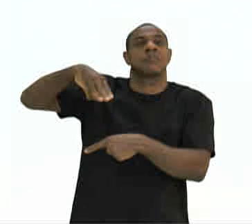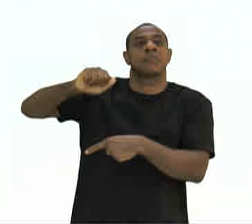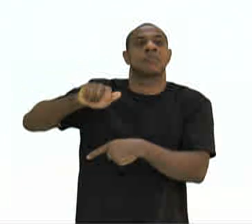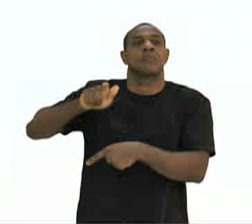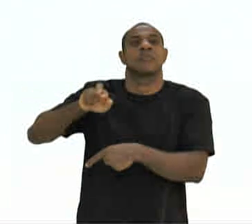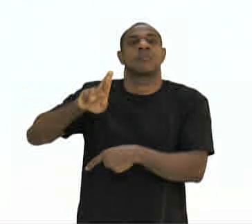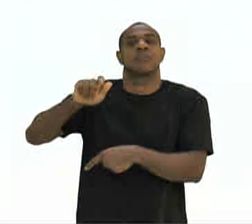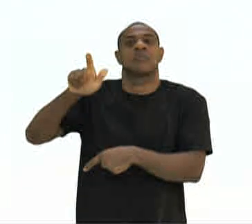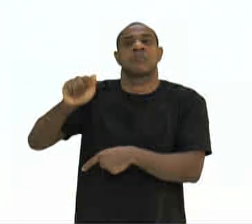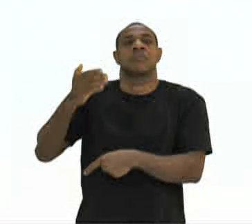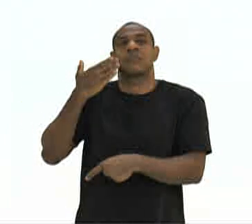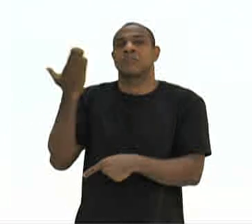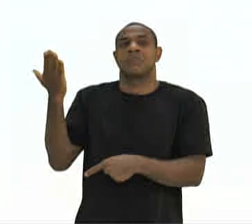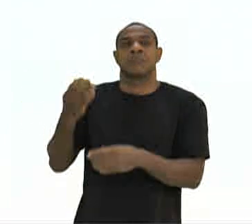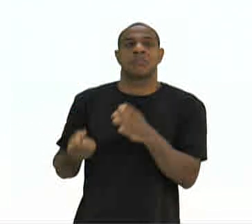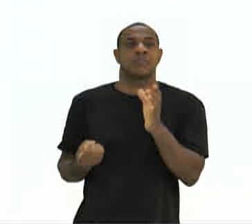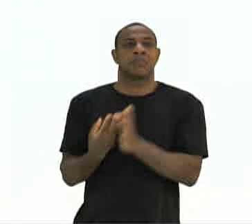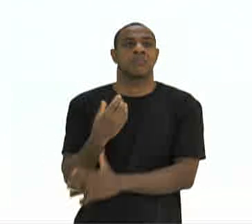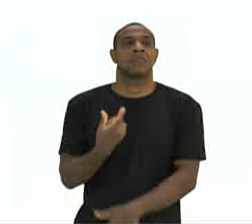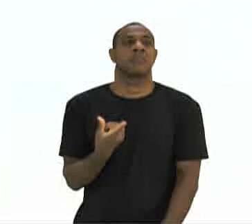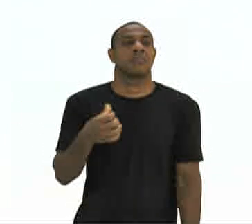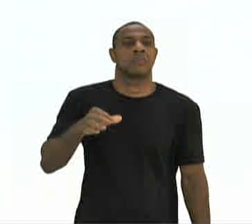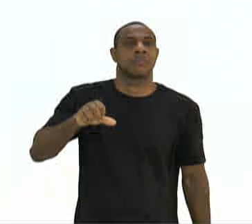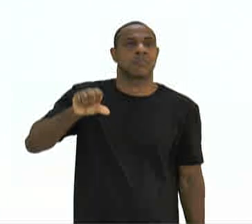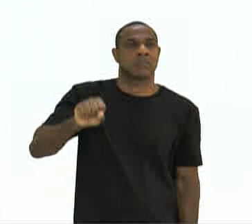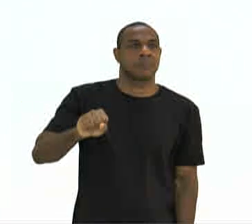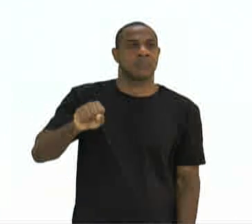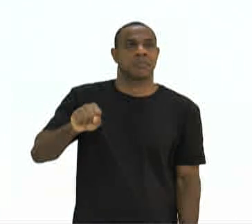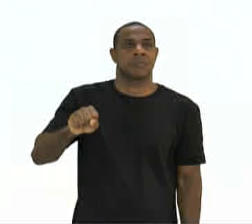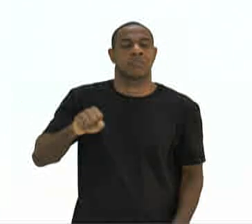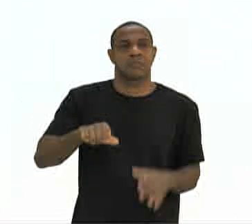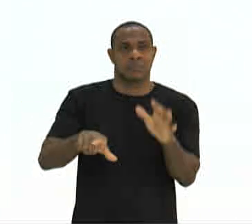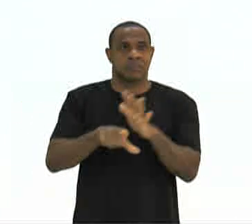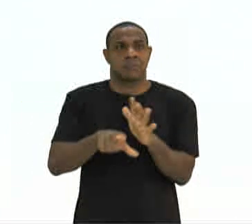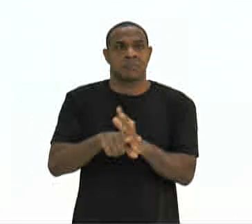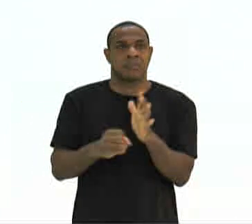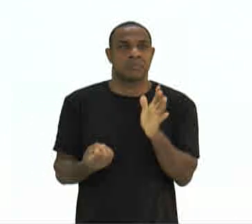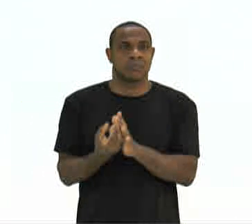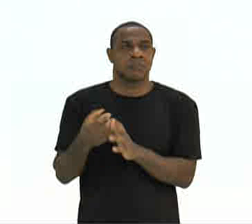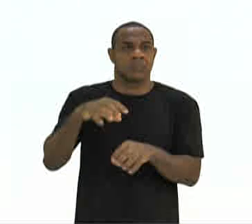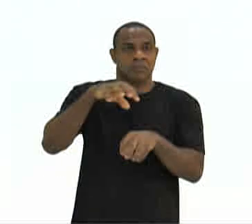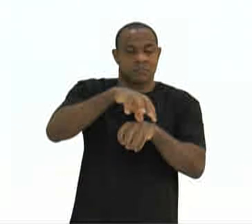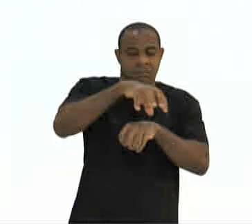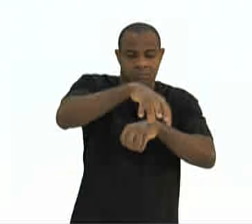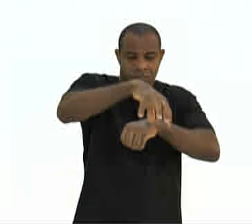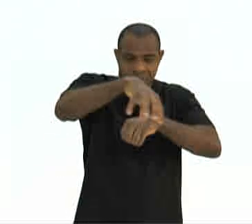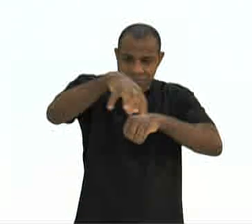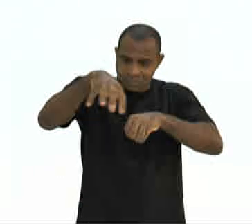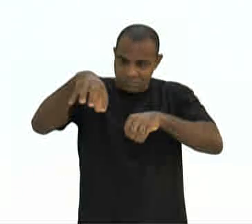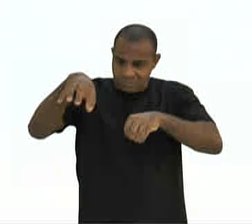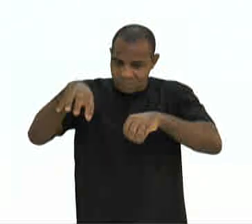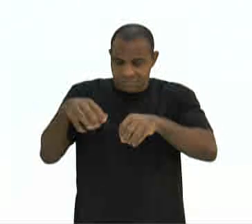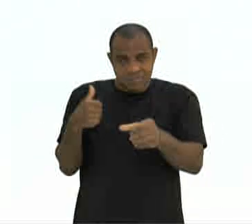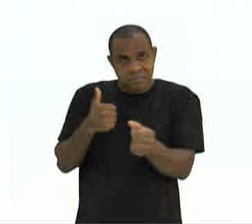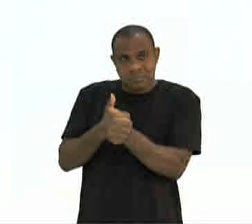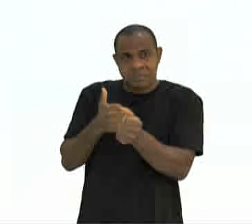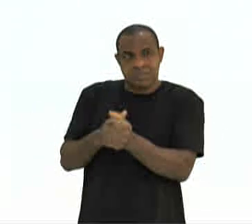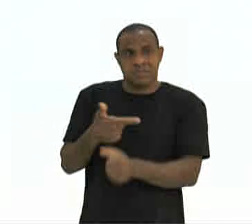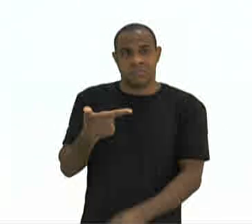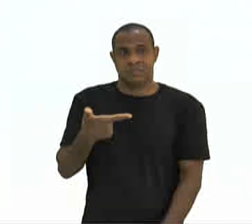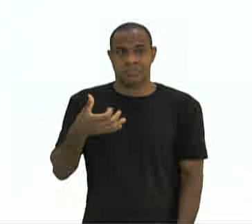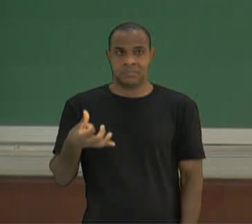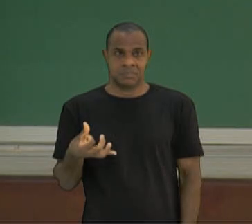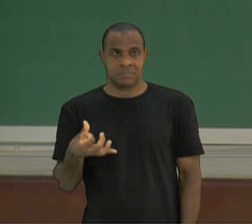foi instituída em 98, e aí todos os municípios ali que fazem parte, totalizando